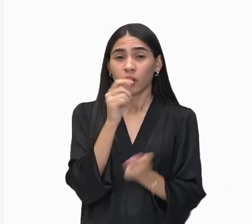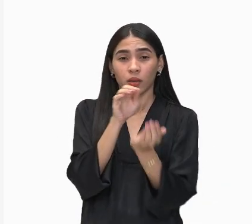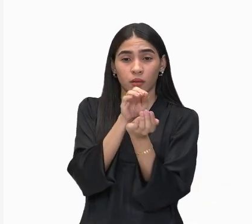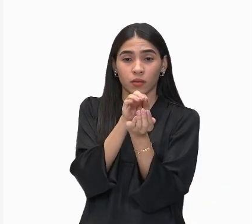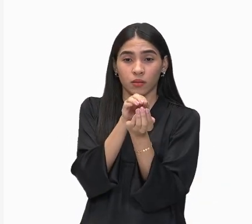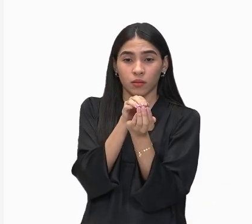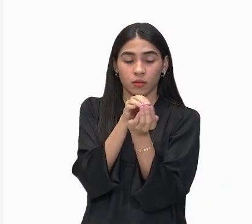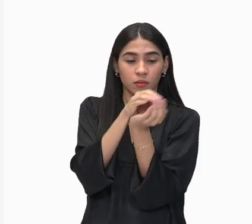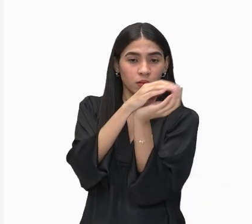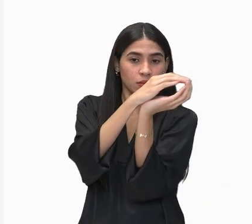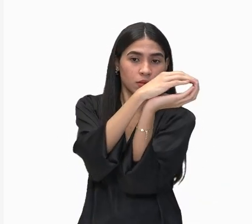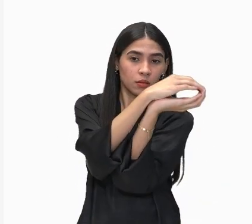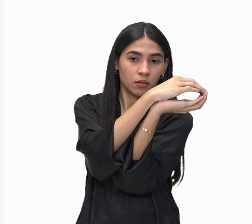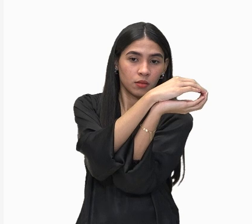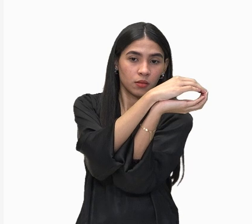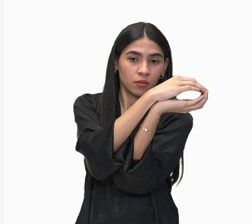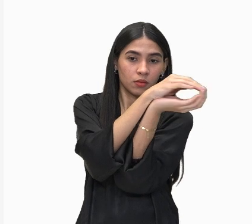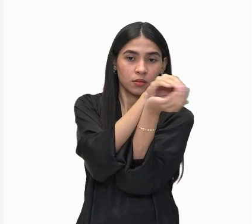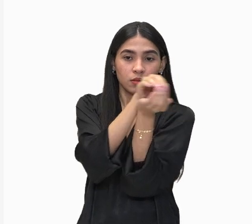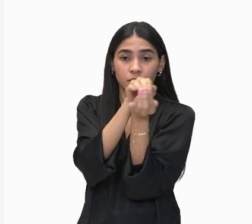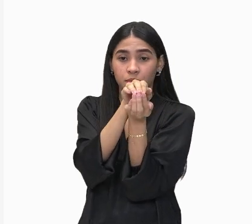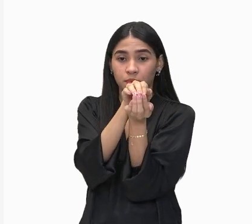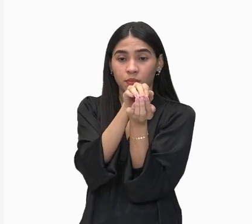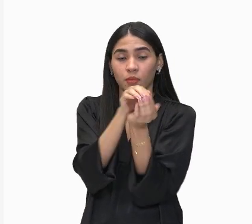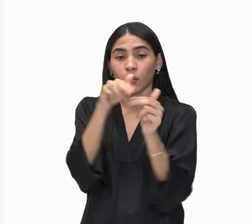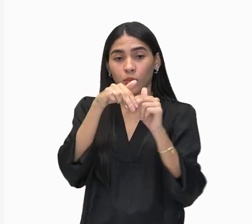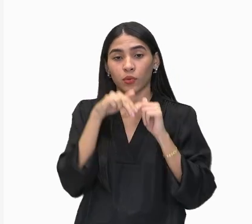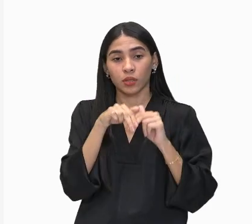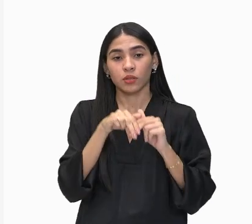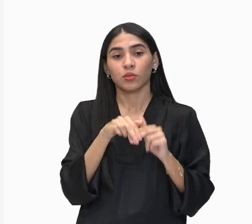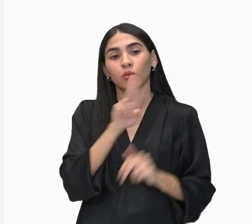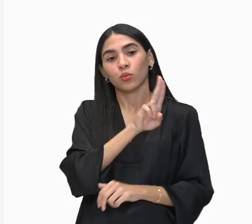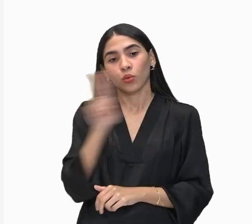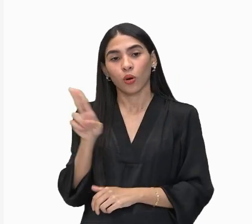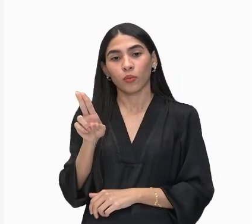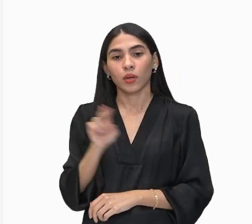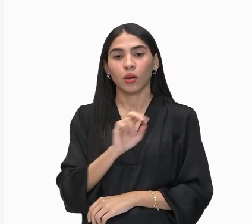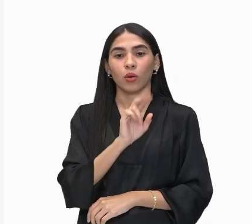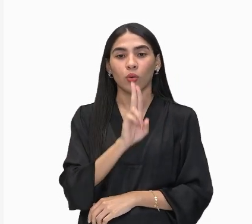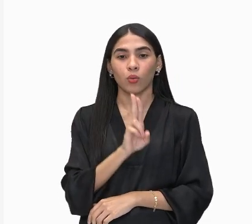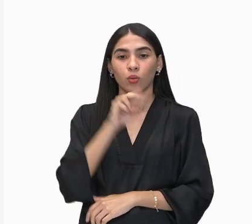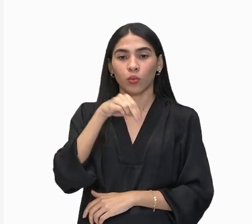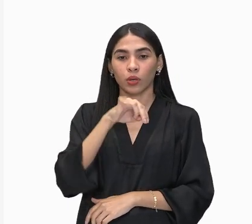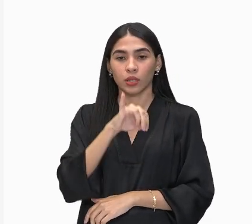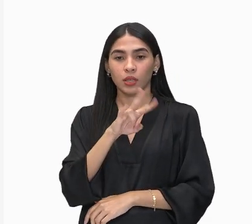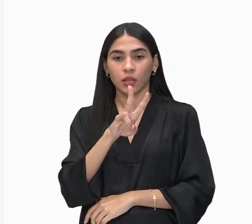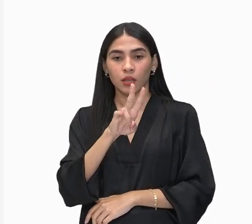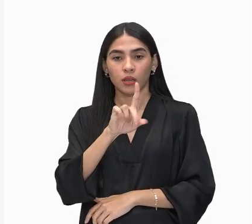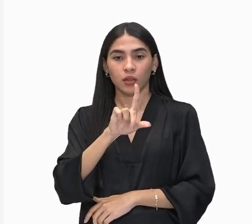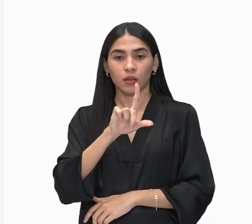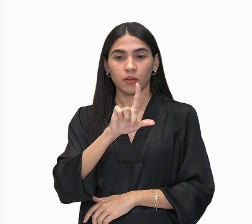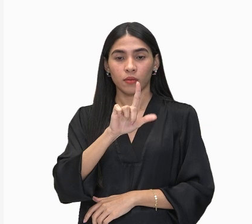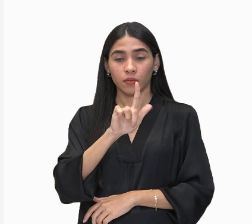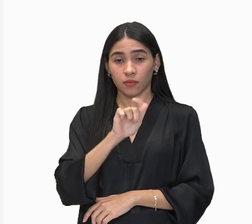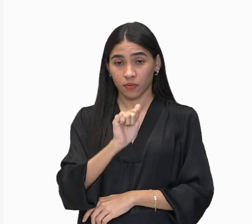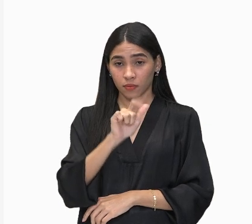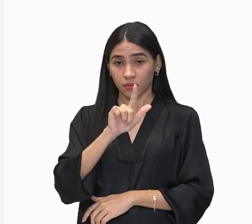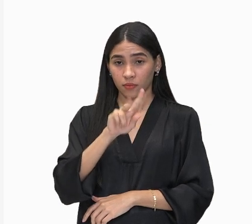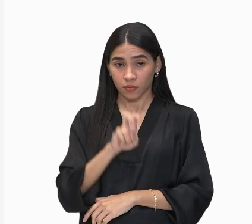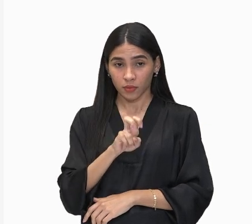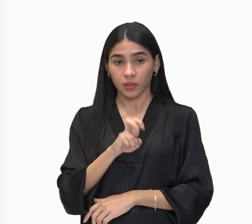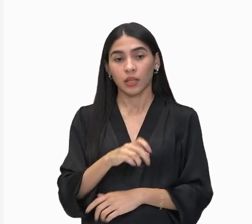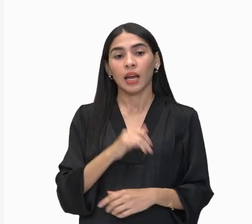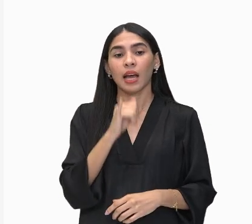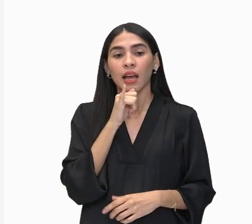uma concha apenas, por isso o nome univalve, como, por exemplo, os caracóis, as